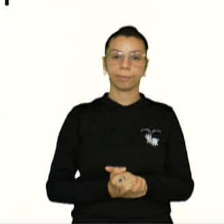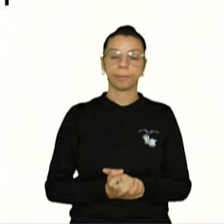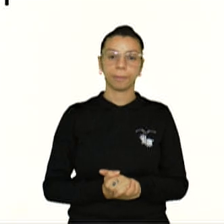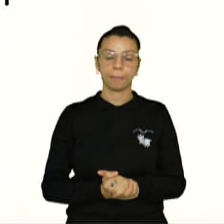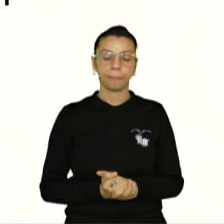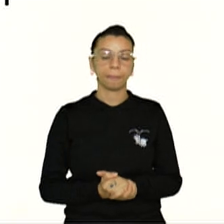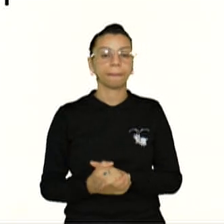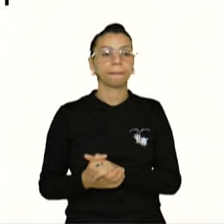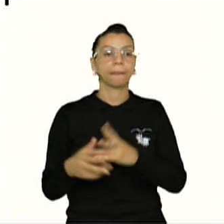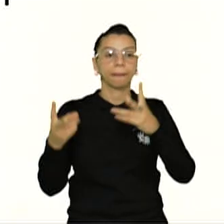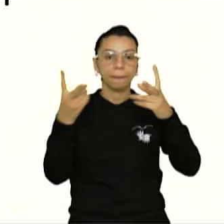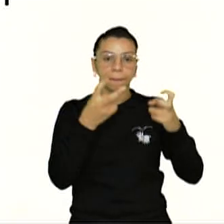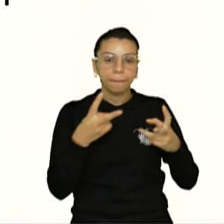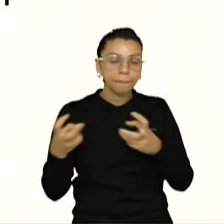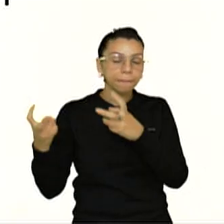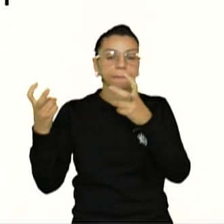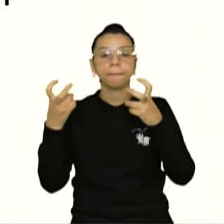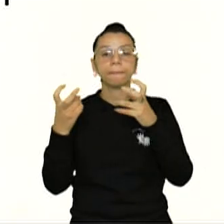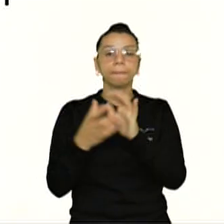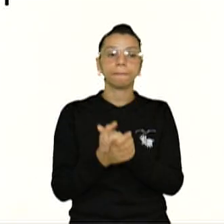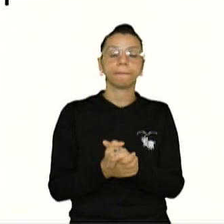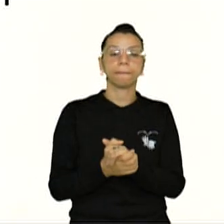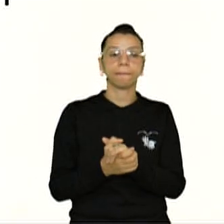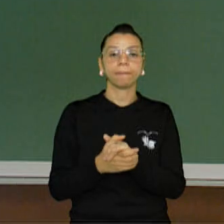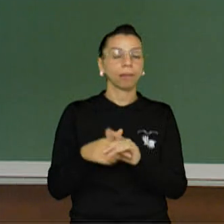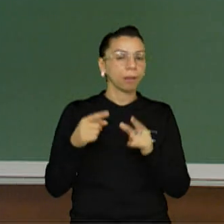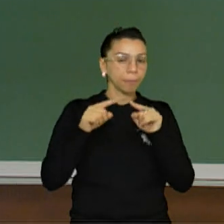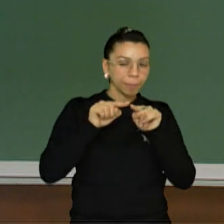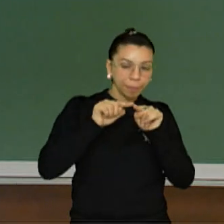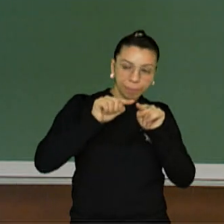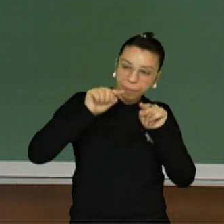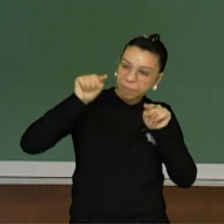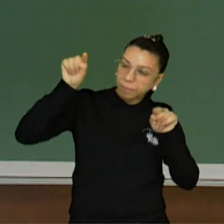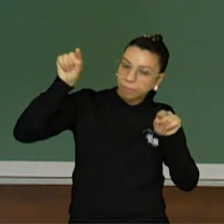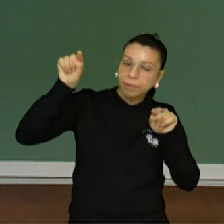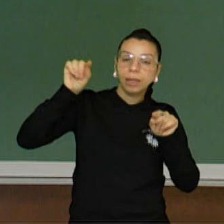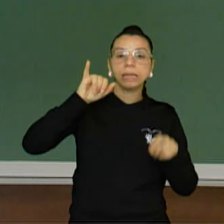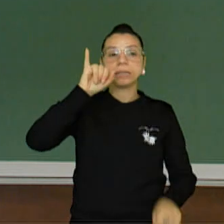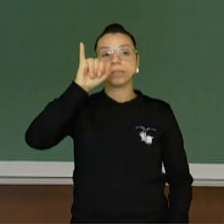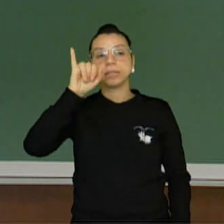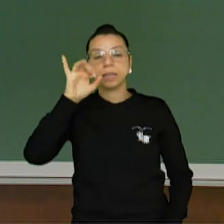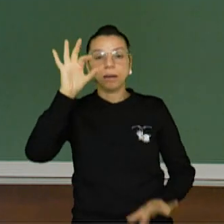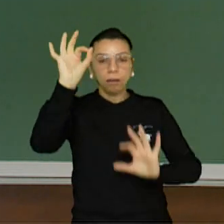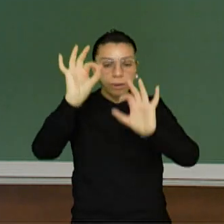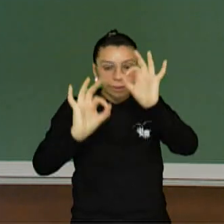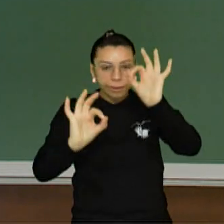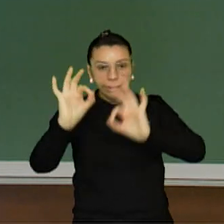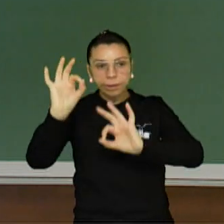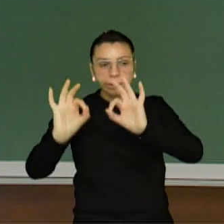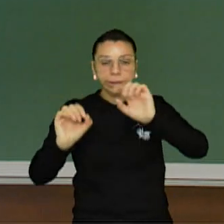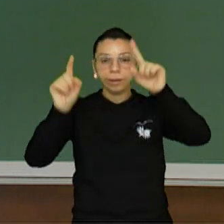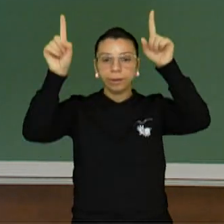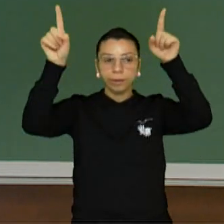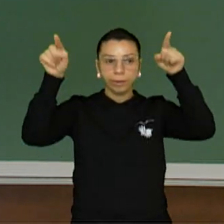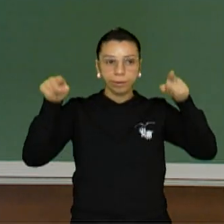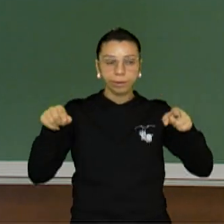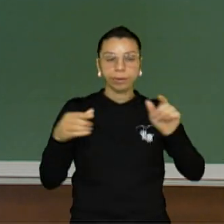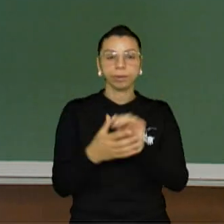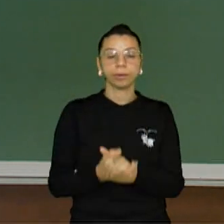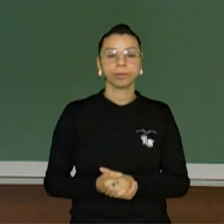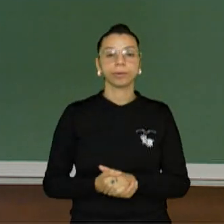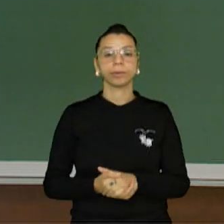ó, verifique se os pontos estão alinhados. Primeiro, quando eu monto aqui, ó, os pontos 2